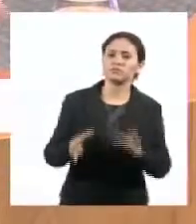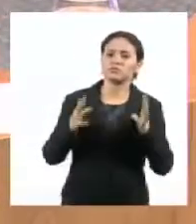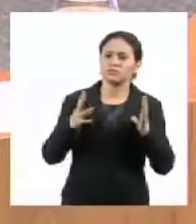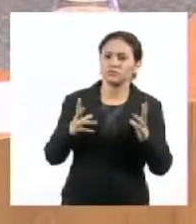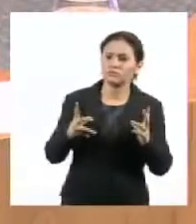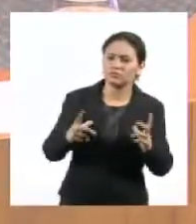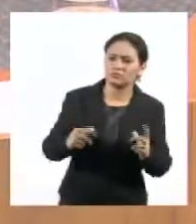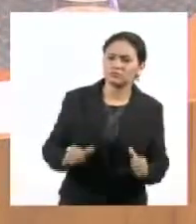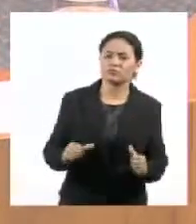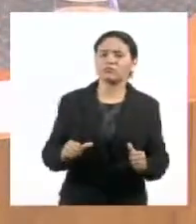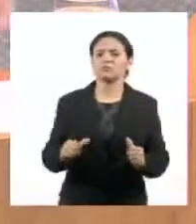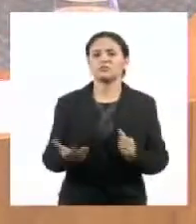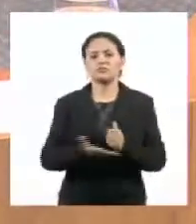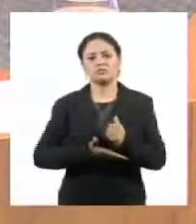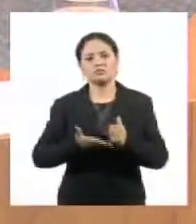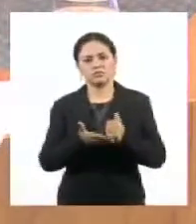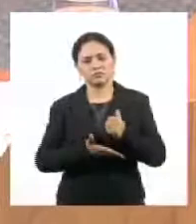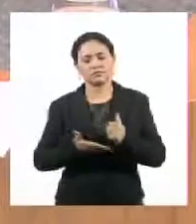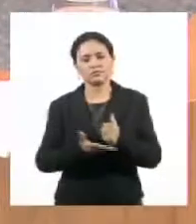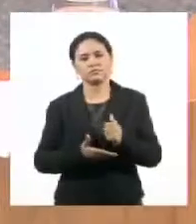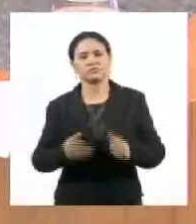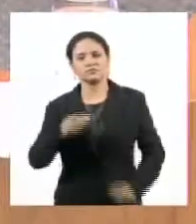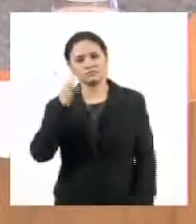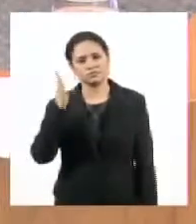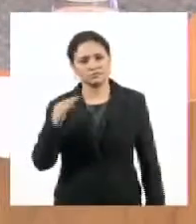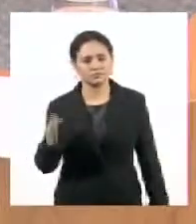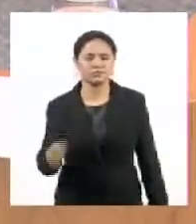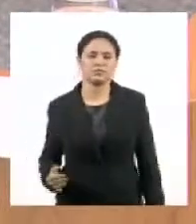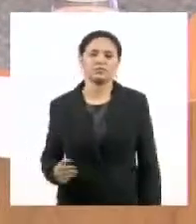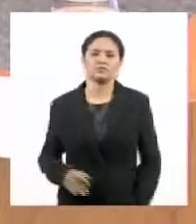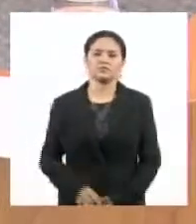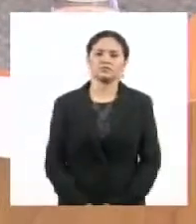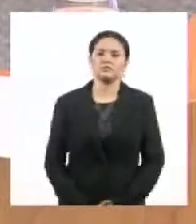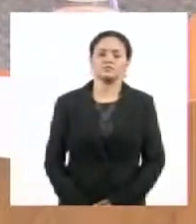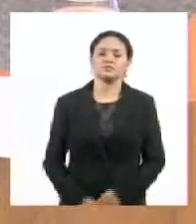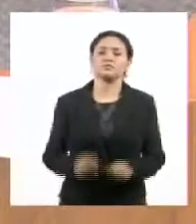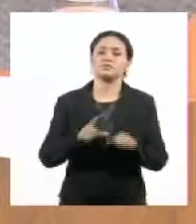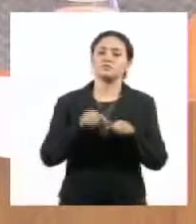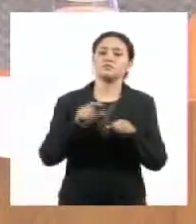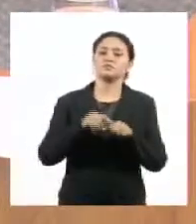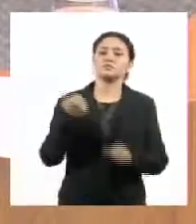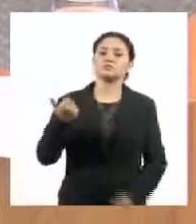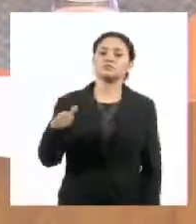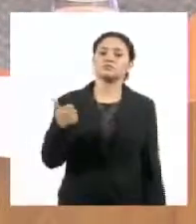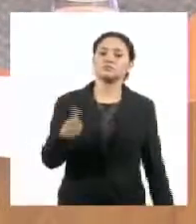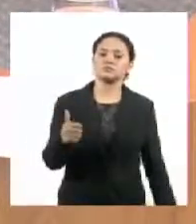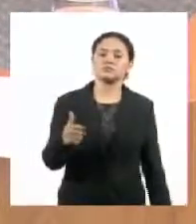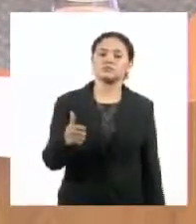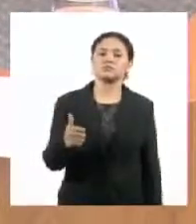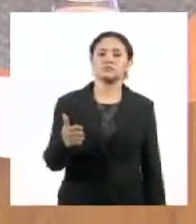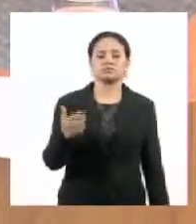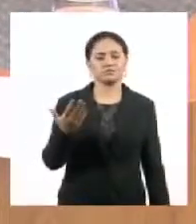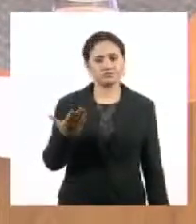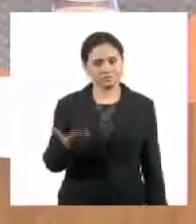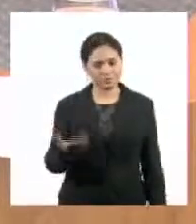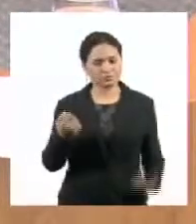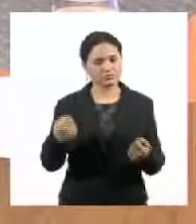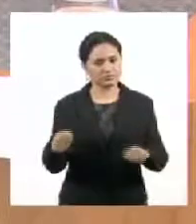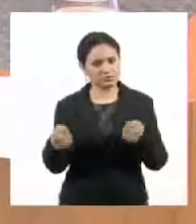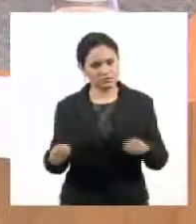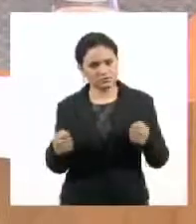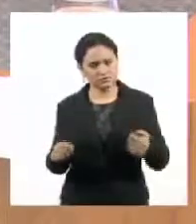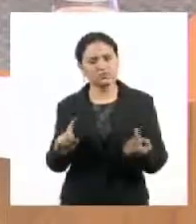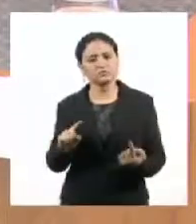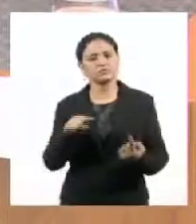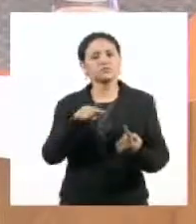básico em todo o Brasil. E no seu artigo número 11, são condições de validade do contrato que tem por